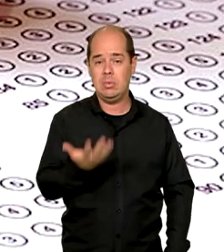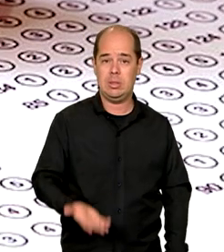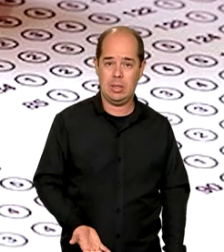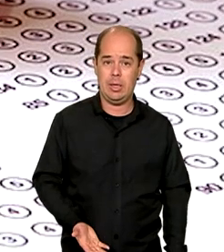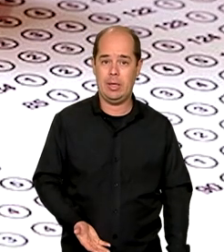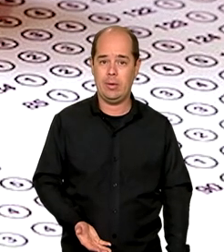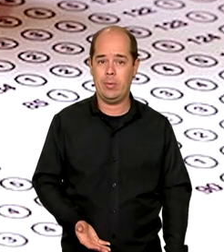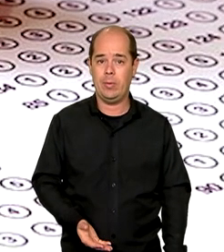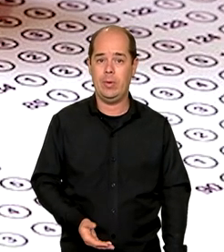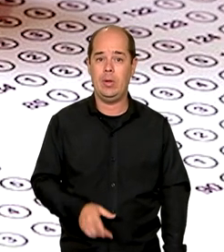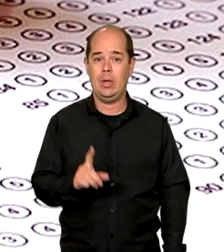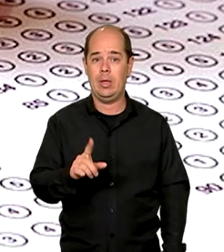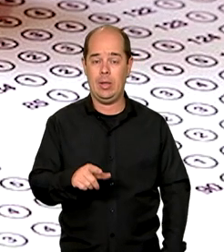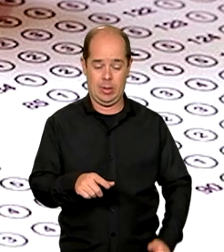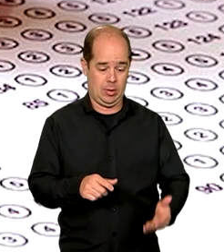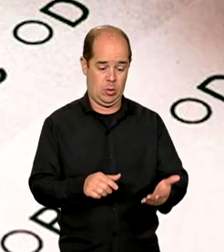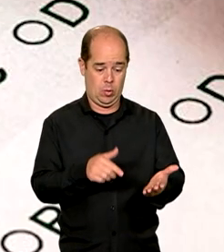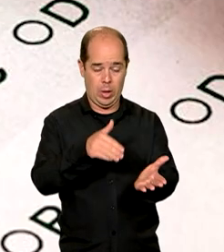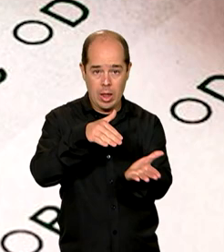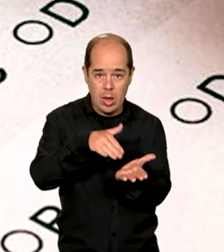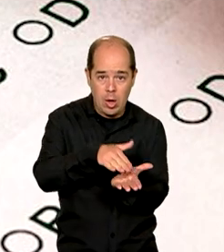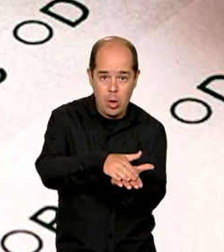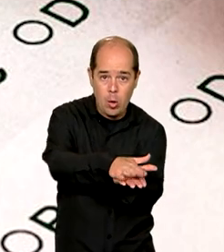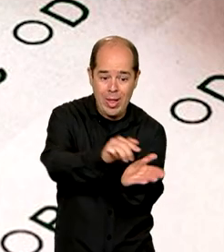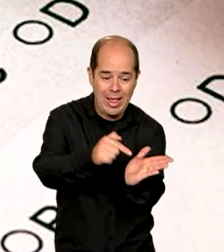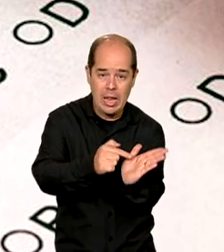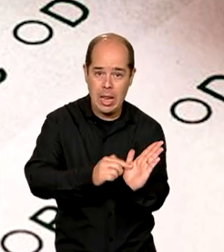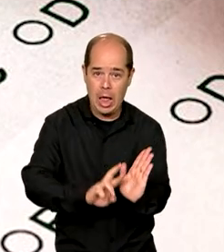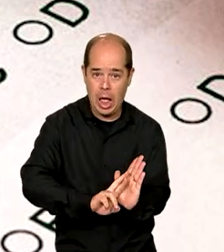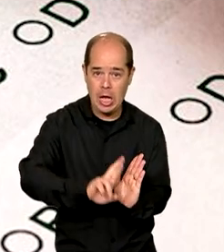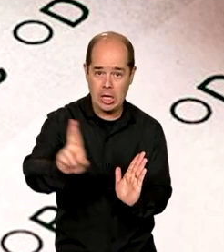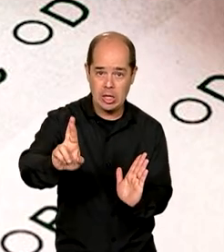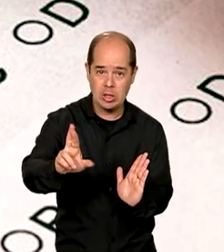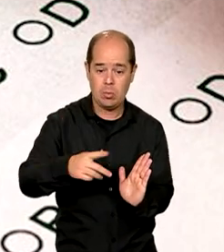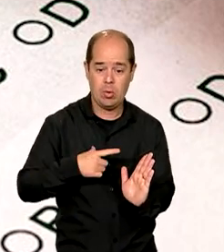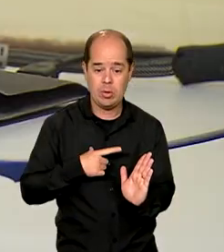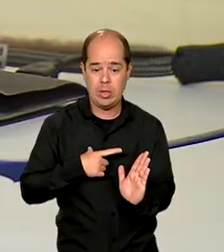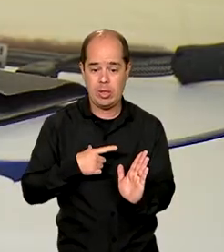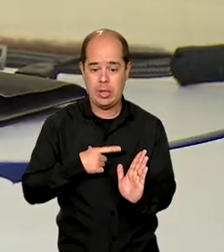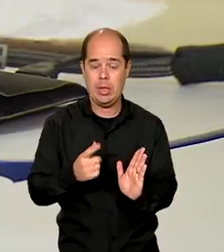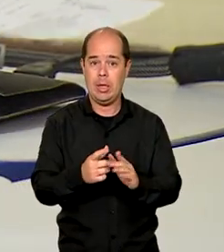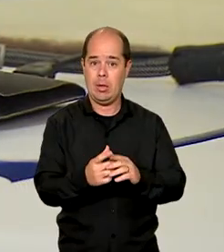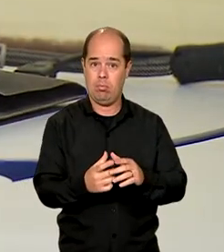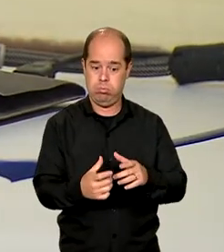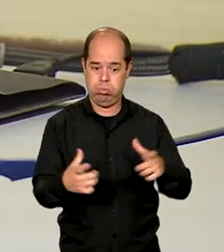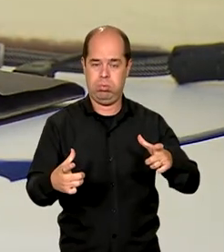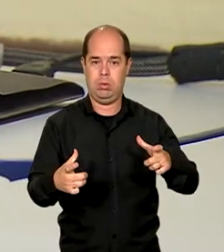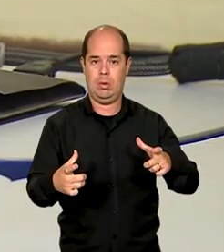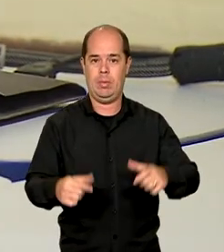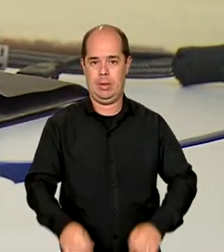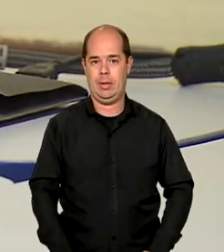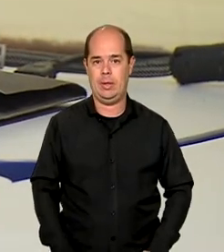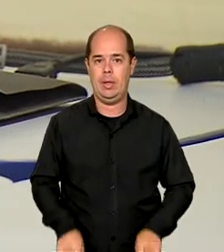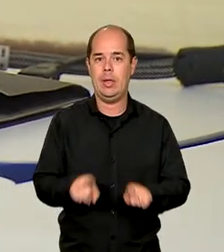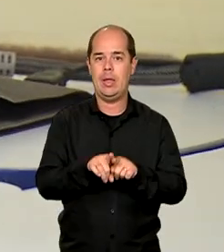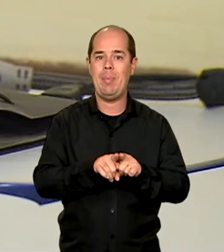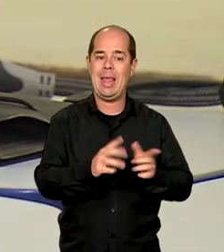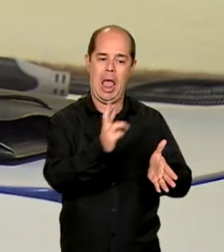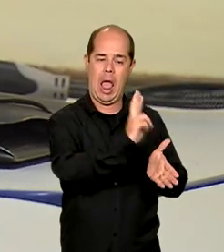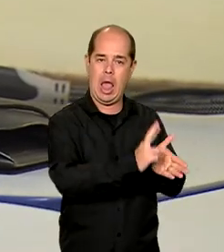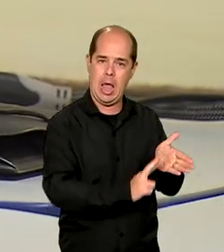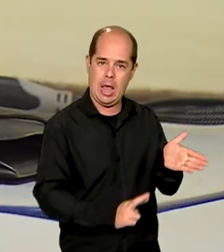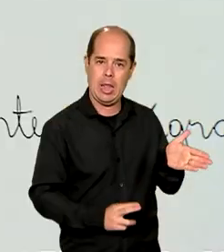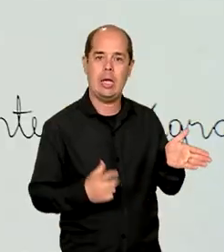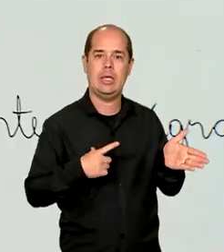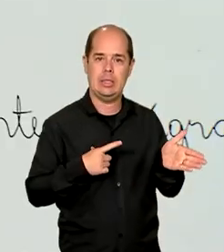resposta, que era impresso em fonte e tamanho padrão, será feito em versão ampliada. A folha de redação também terá uma versão